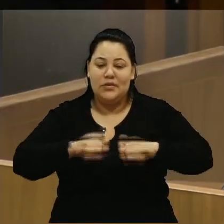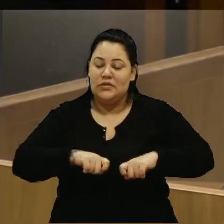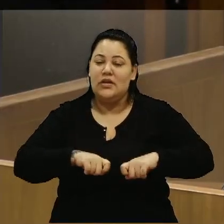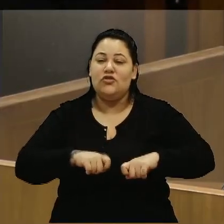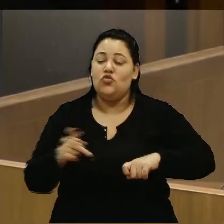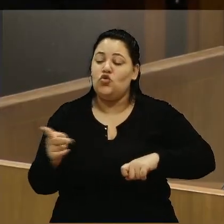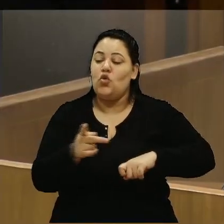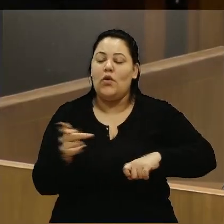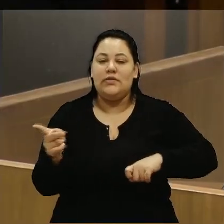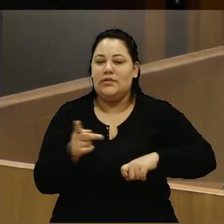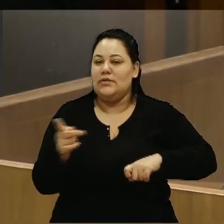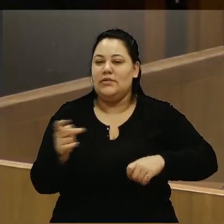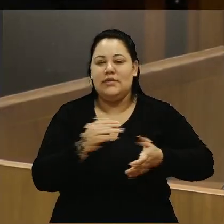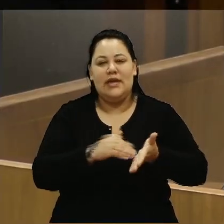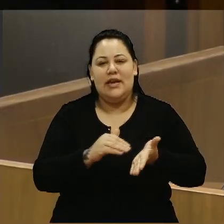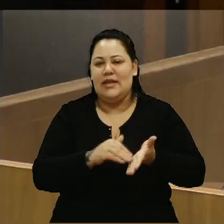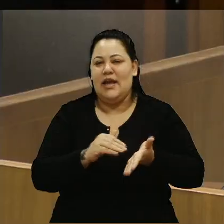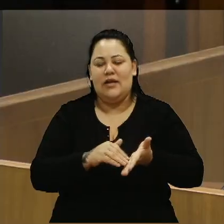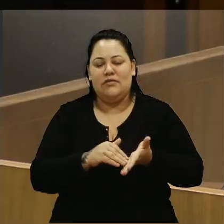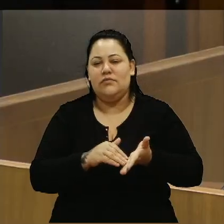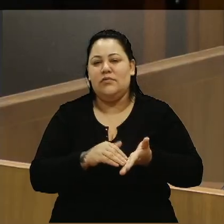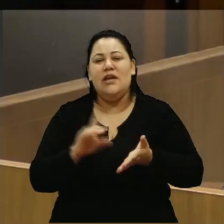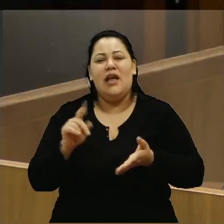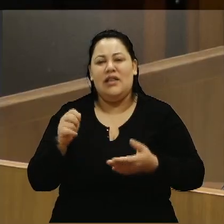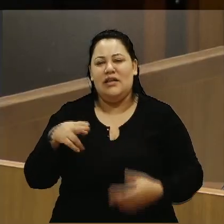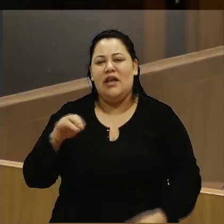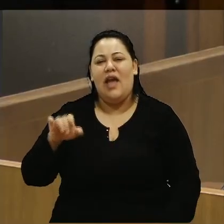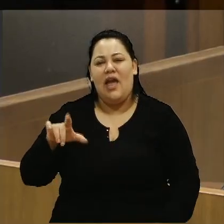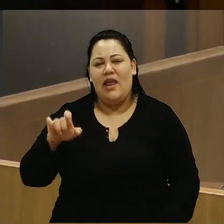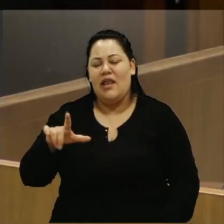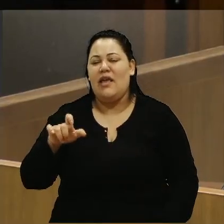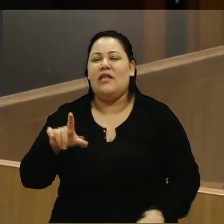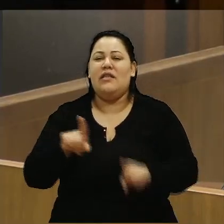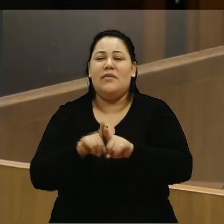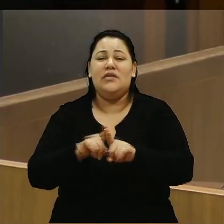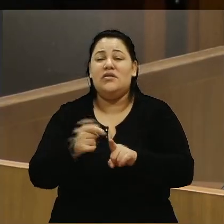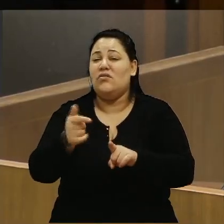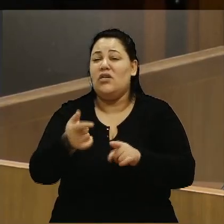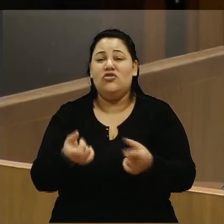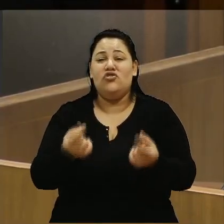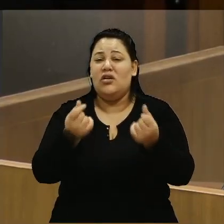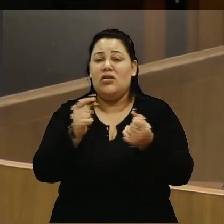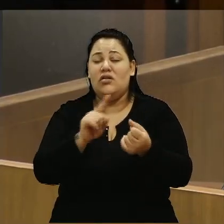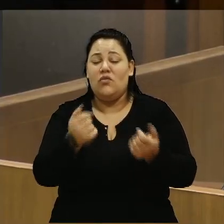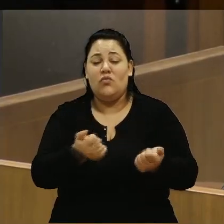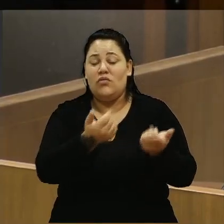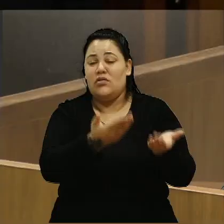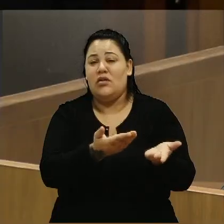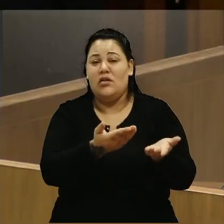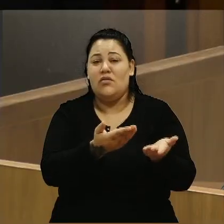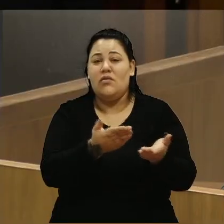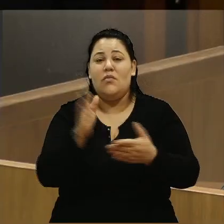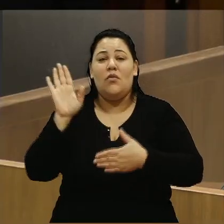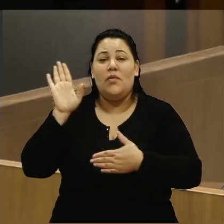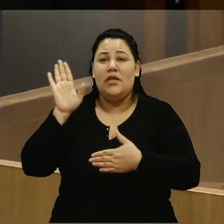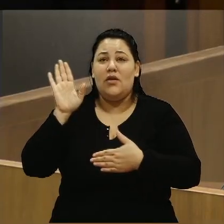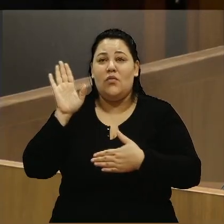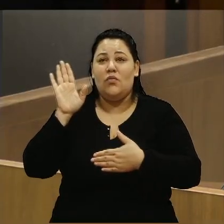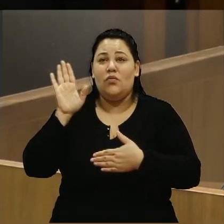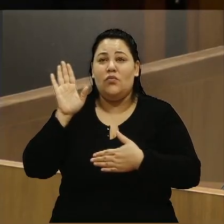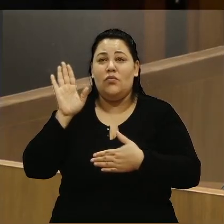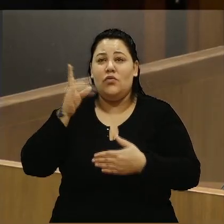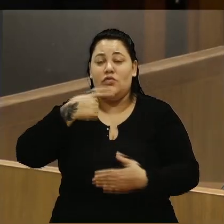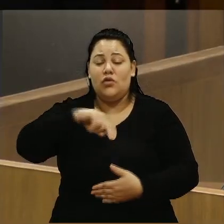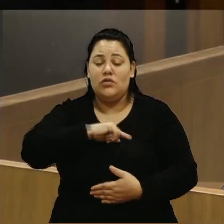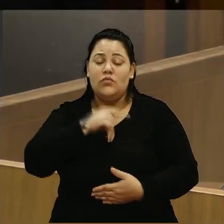secretário. Então, peçam para sair se não estão tendo dinheiro, não tem como entregar o que prometeram em campanha. A gente, a bancada do PL, vai